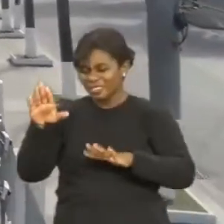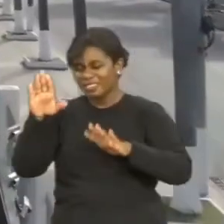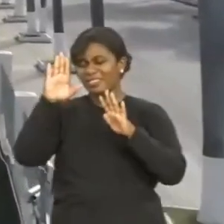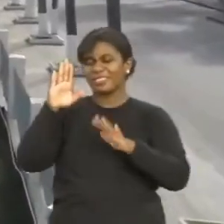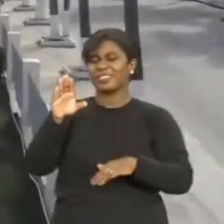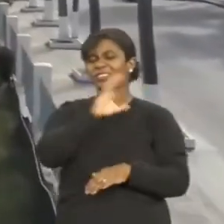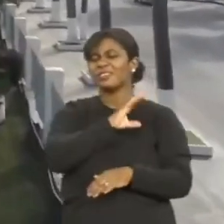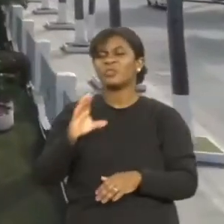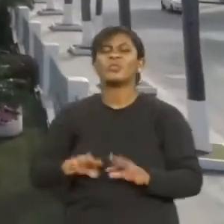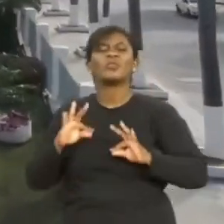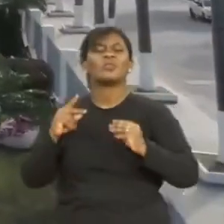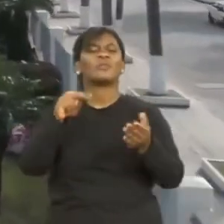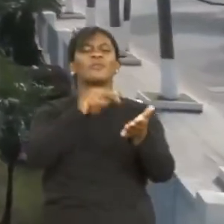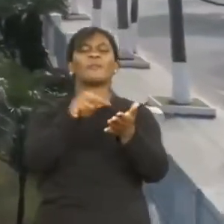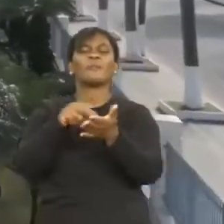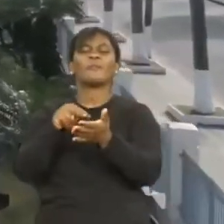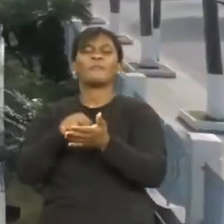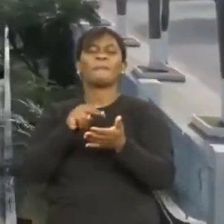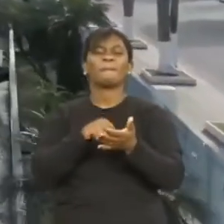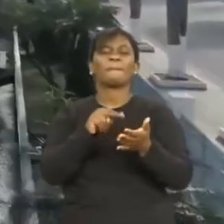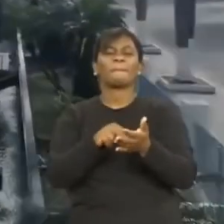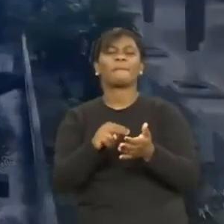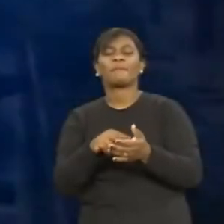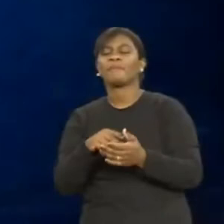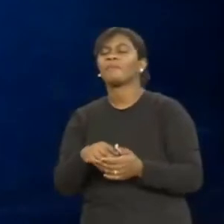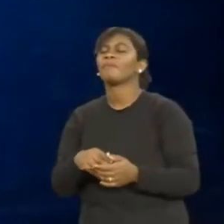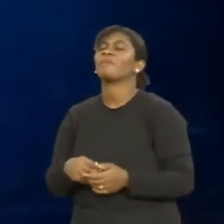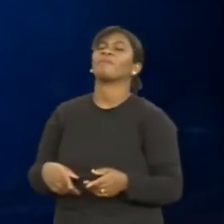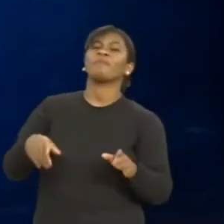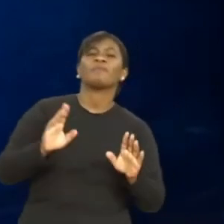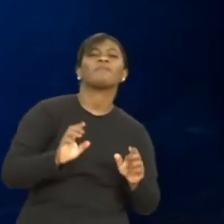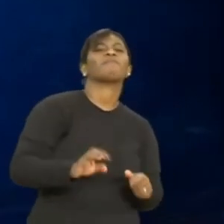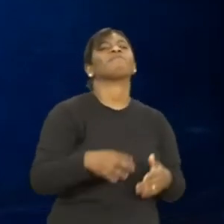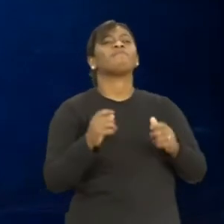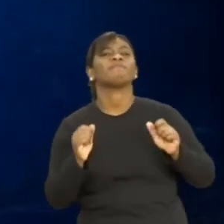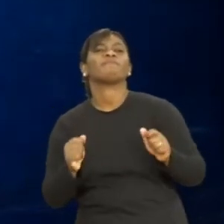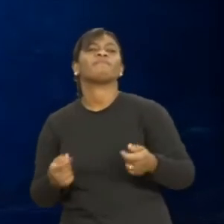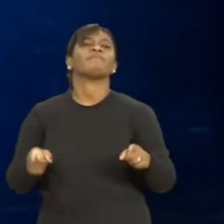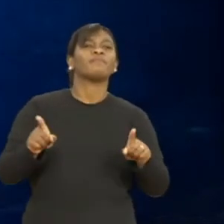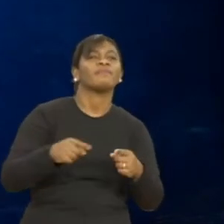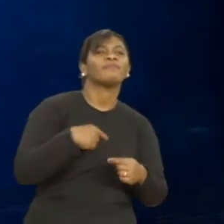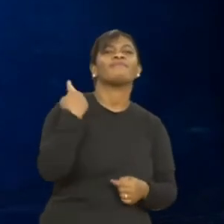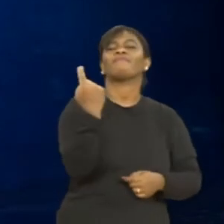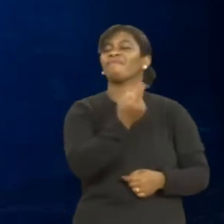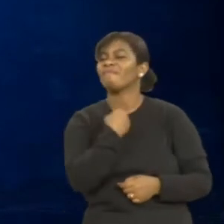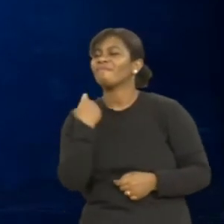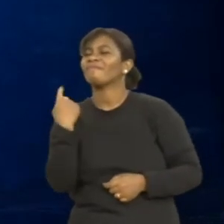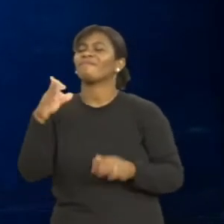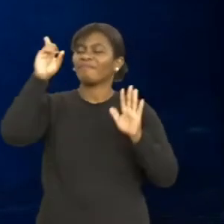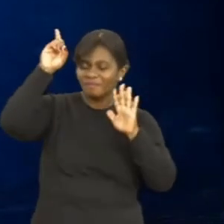Cristo. Todo mundo de pé, já vamos terminar. Vamos lá. Te adoramos, ó Cristo.